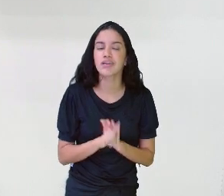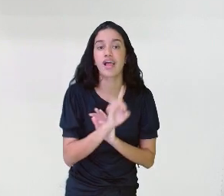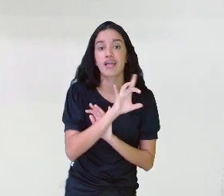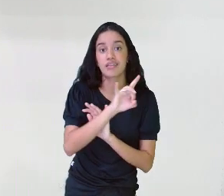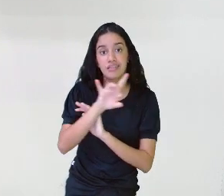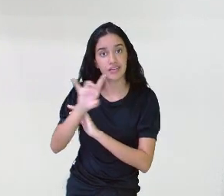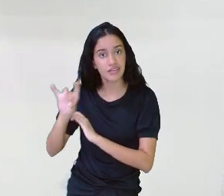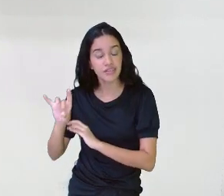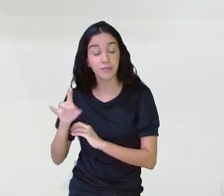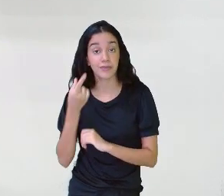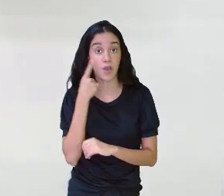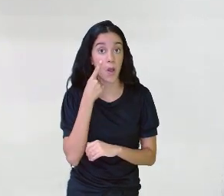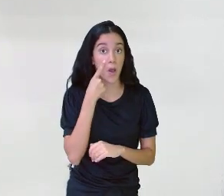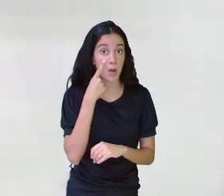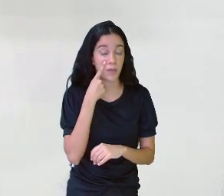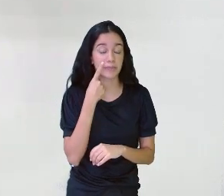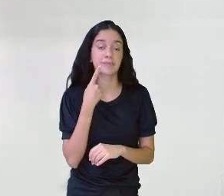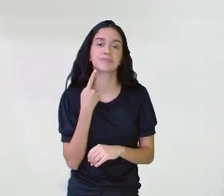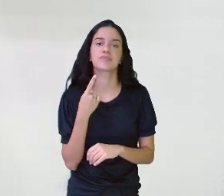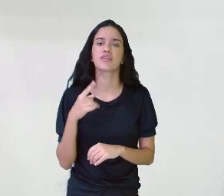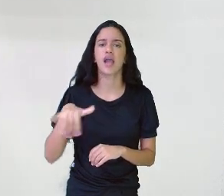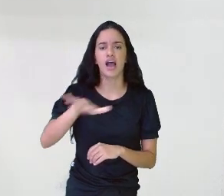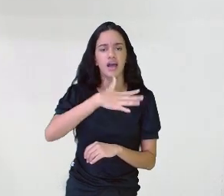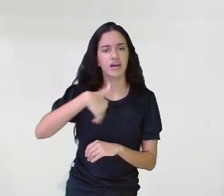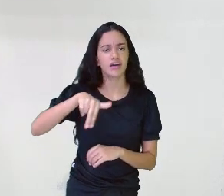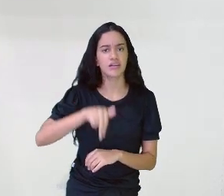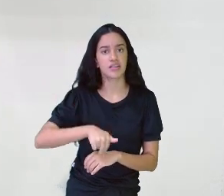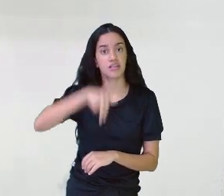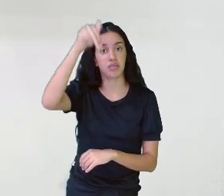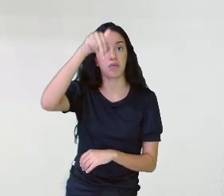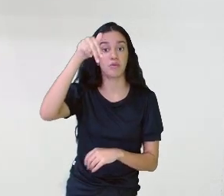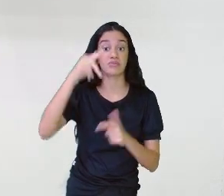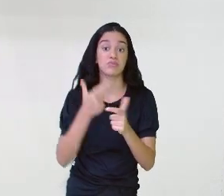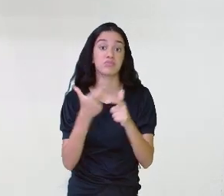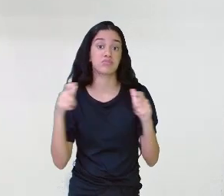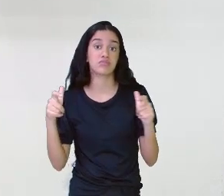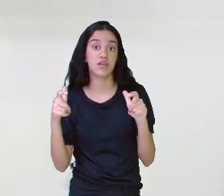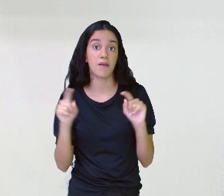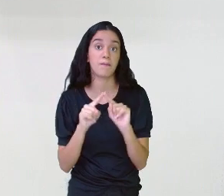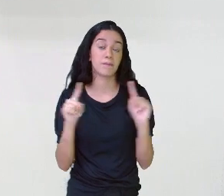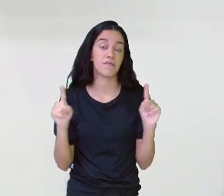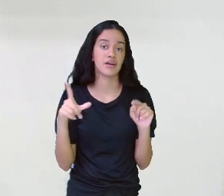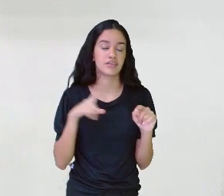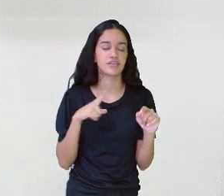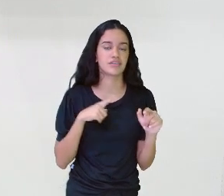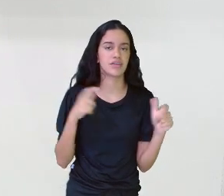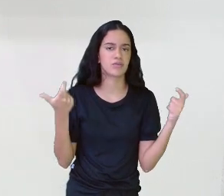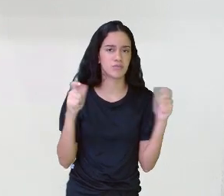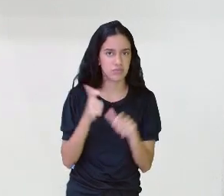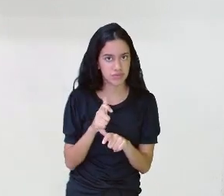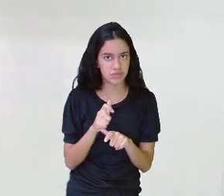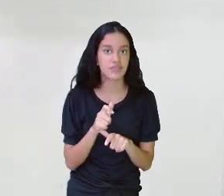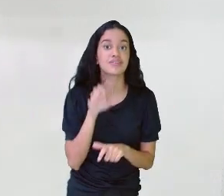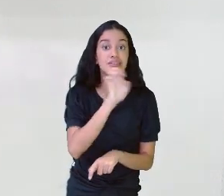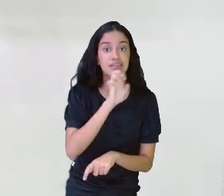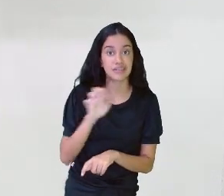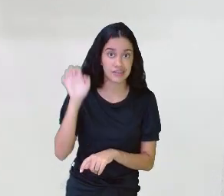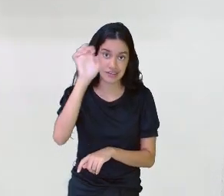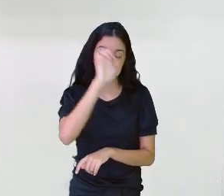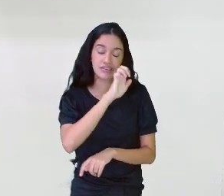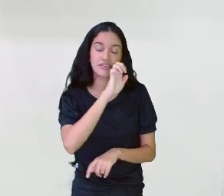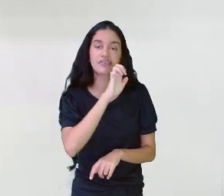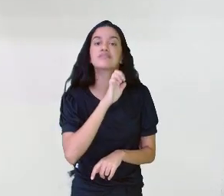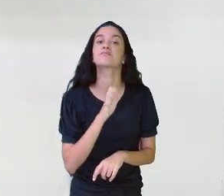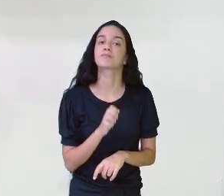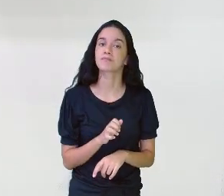cada uma. Ó, a região norte, ela é a maior, mas tem menos estados. Já a região nordeste, ela é a